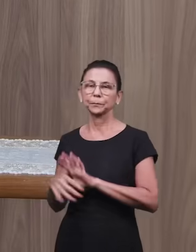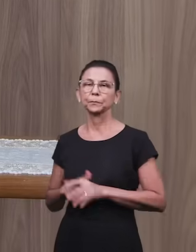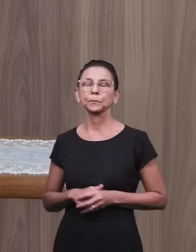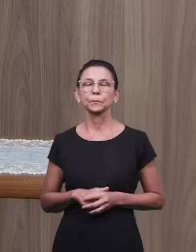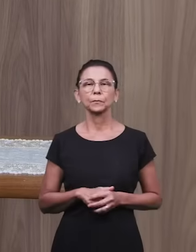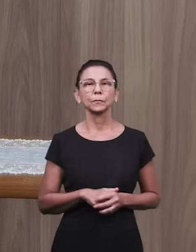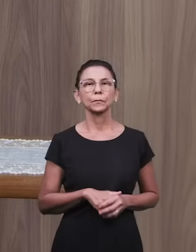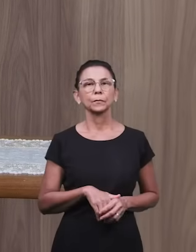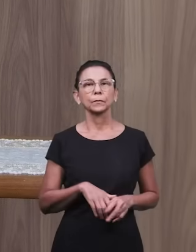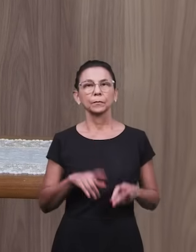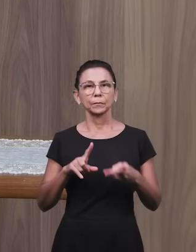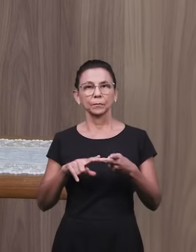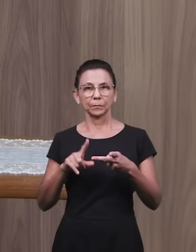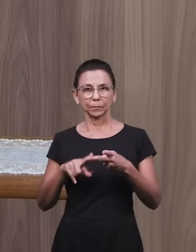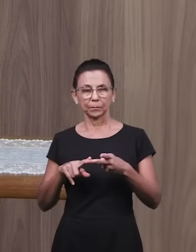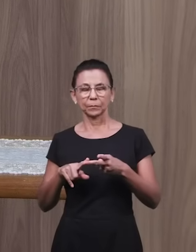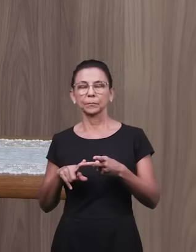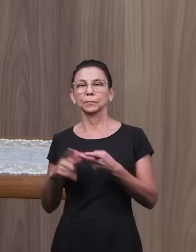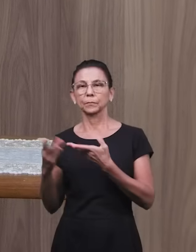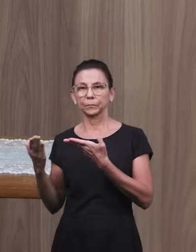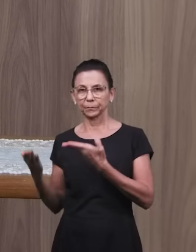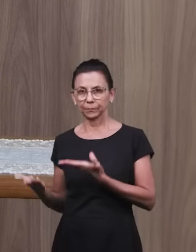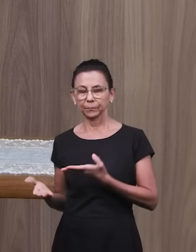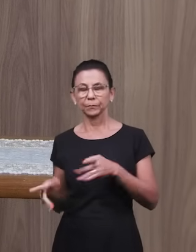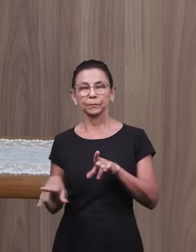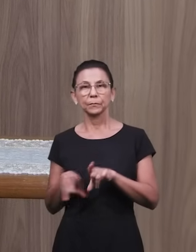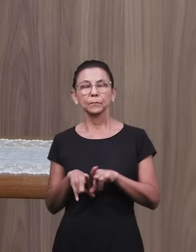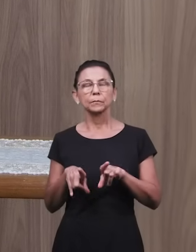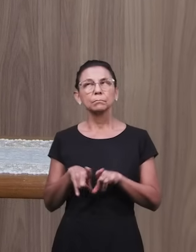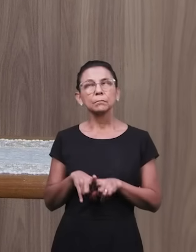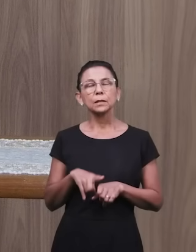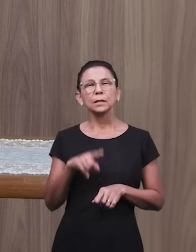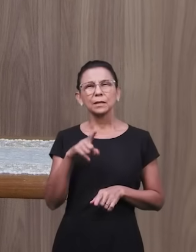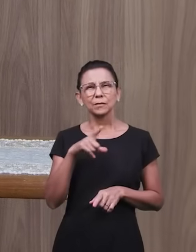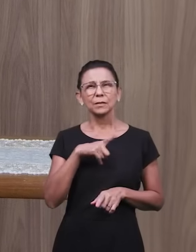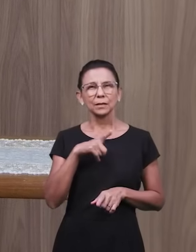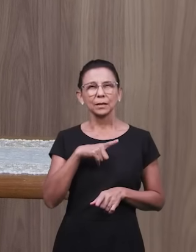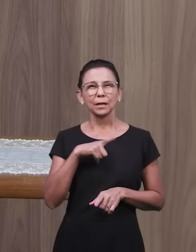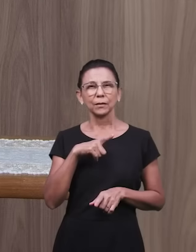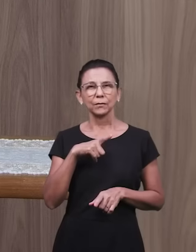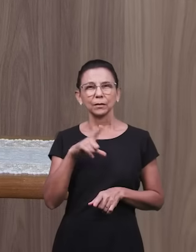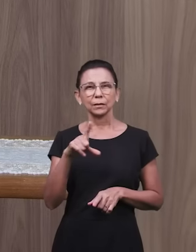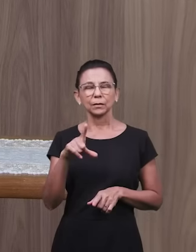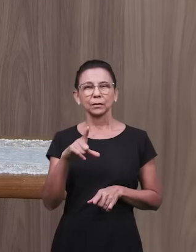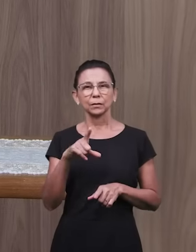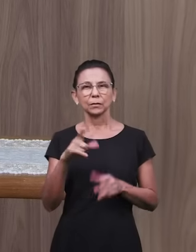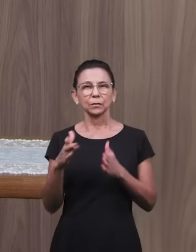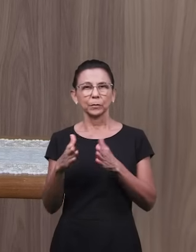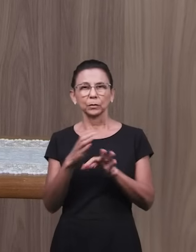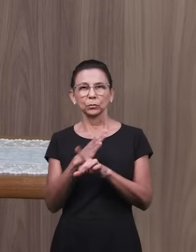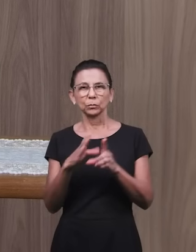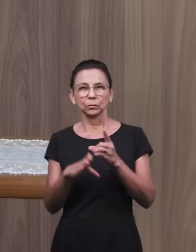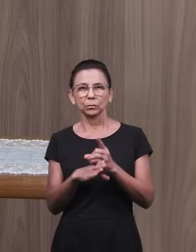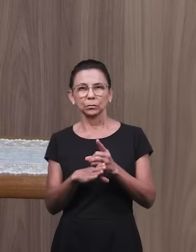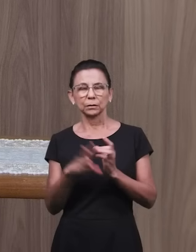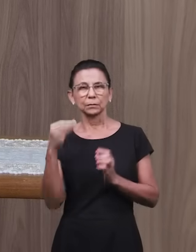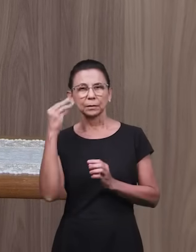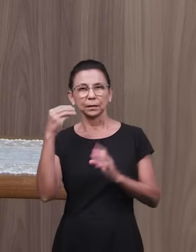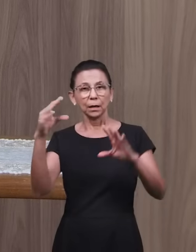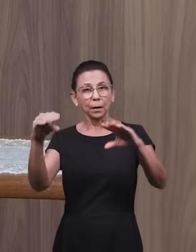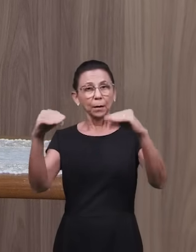Também outro QR Code para que você possa enviar sua experiência, se comunicar